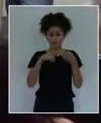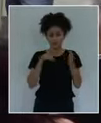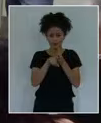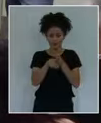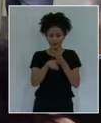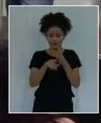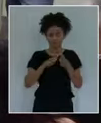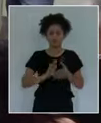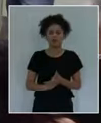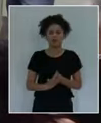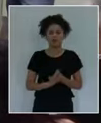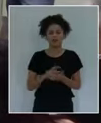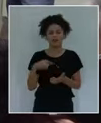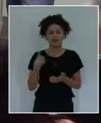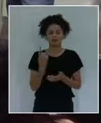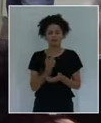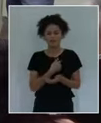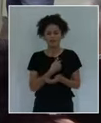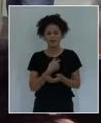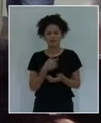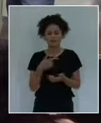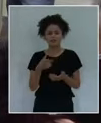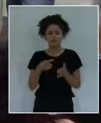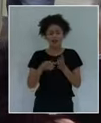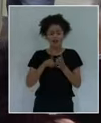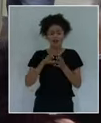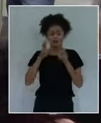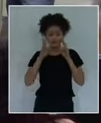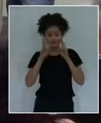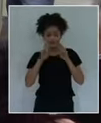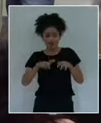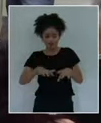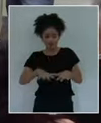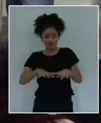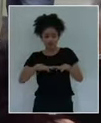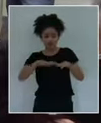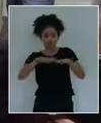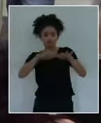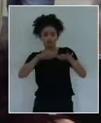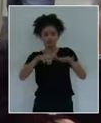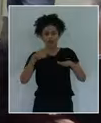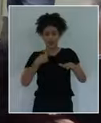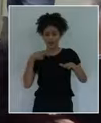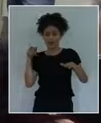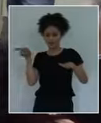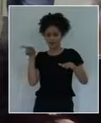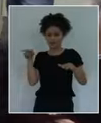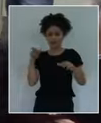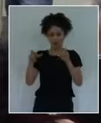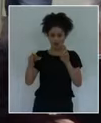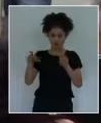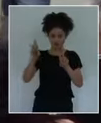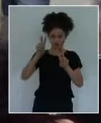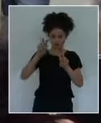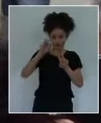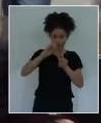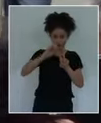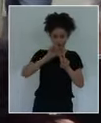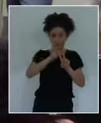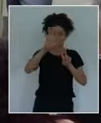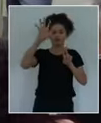nós, no momento, antes de vir a enchente, eu estava lá na Vila Oliveira, aí encontrei com os amarelinhos, né?